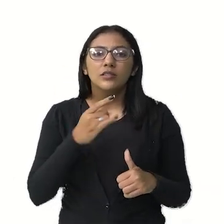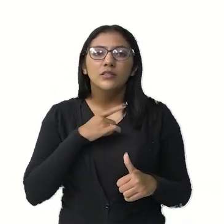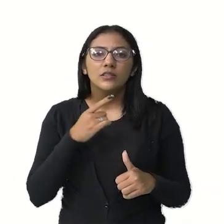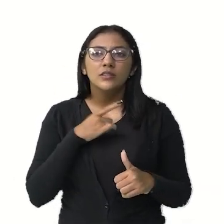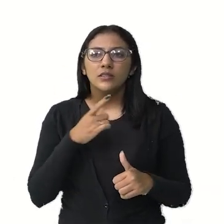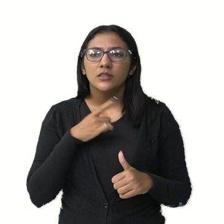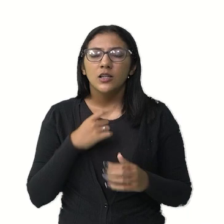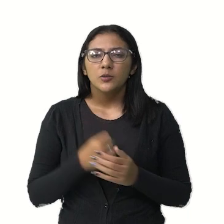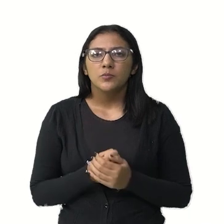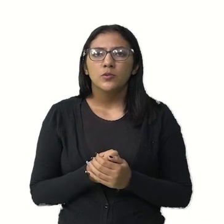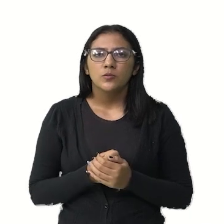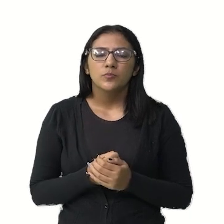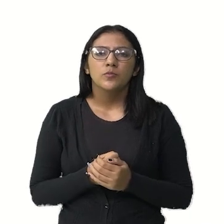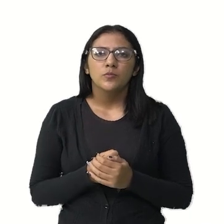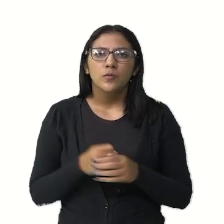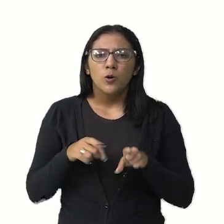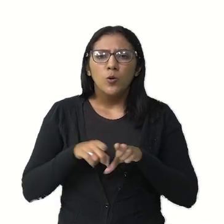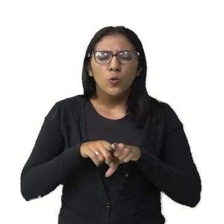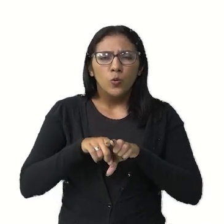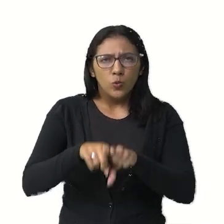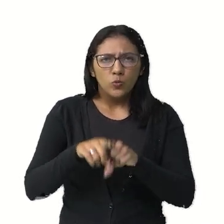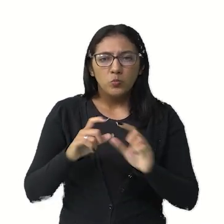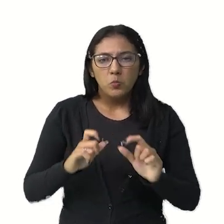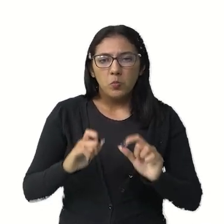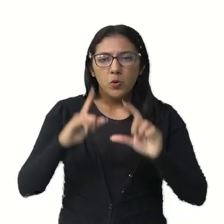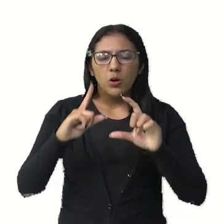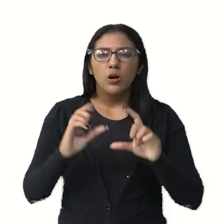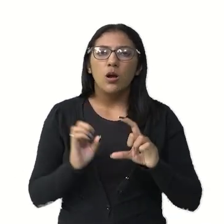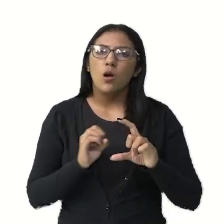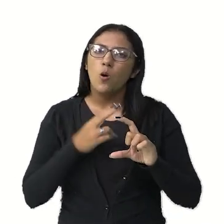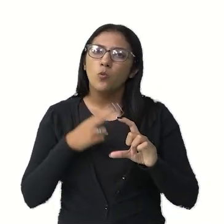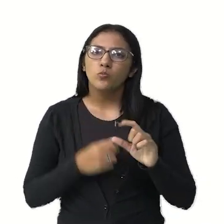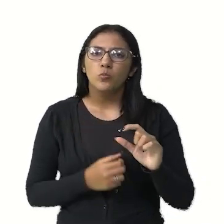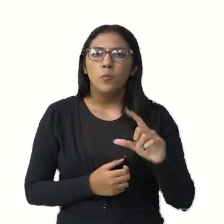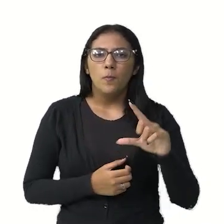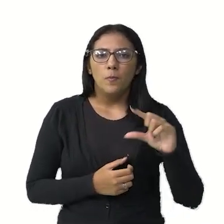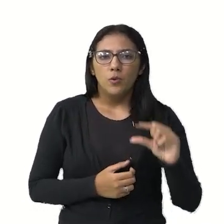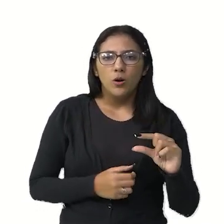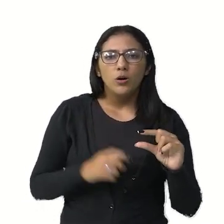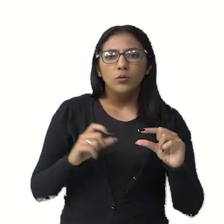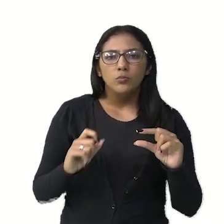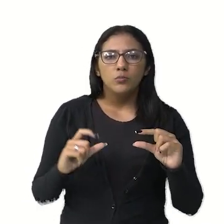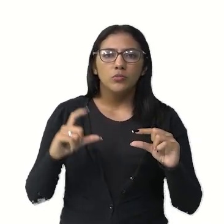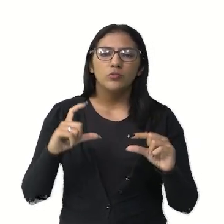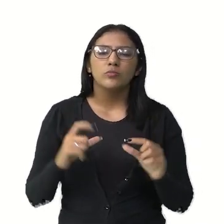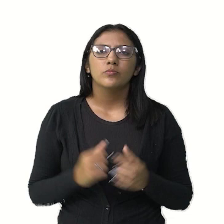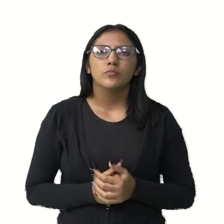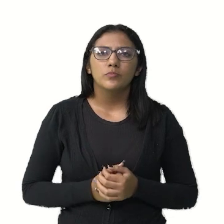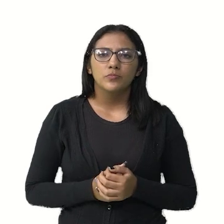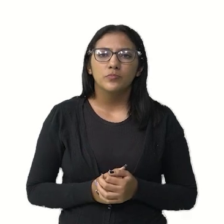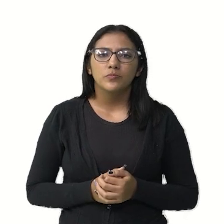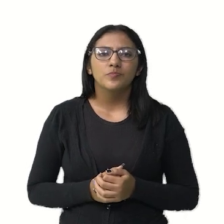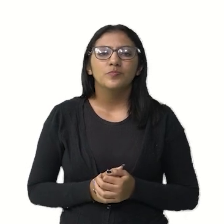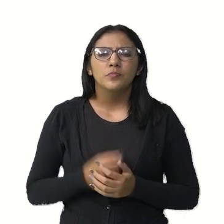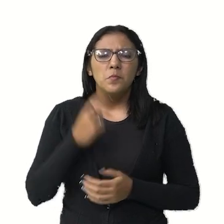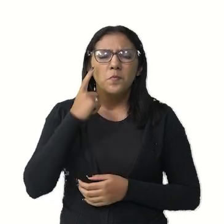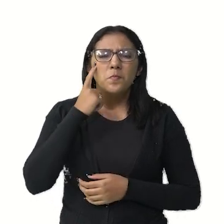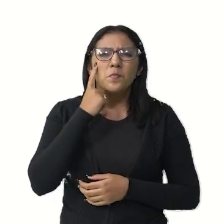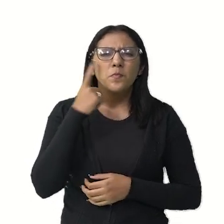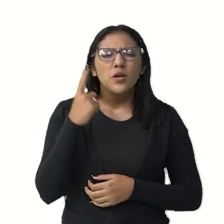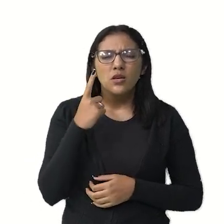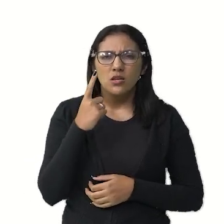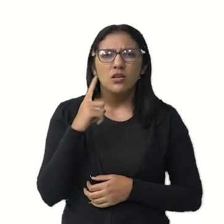aí são diretamente ou inversamente proporcionais. Então pense comigo. Se